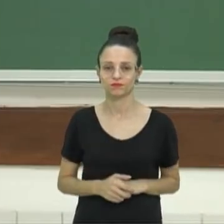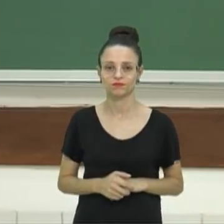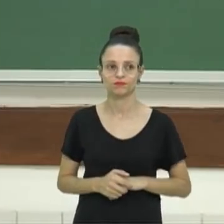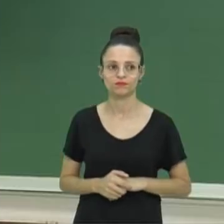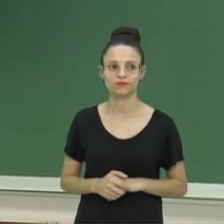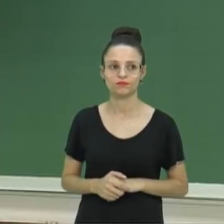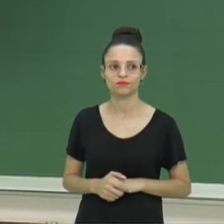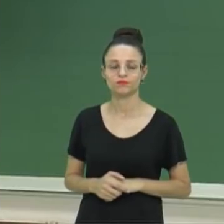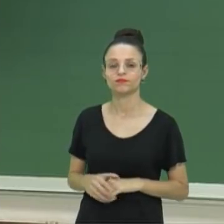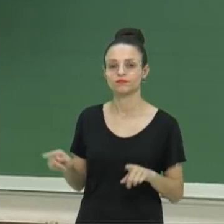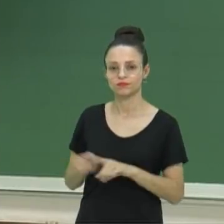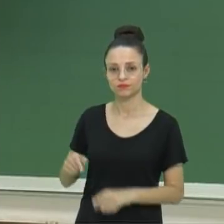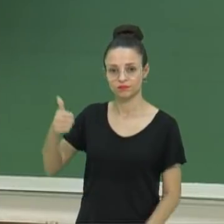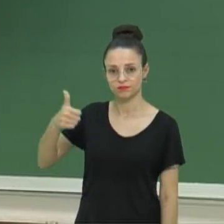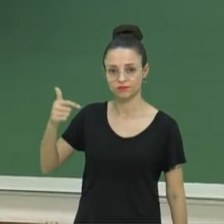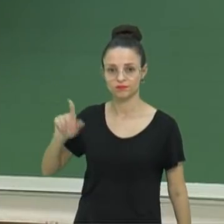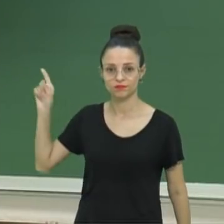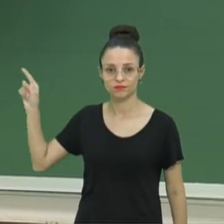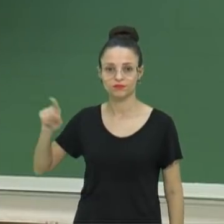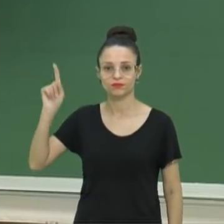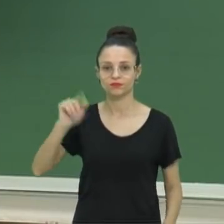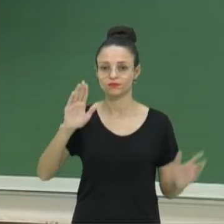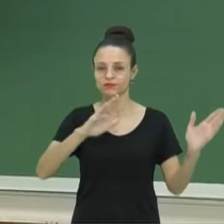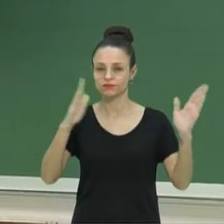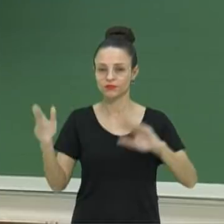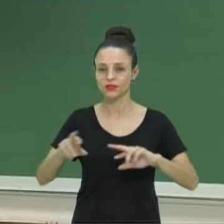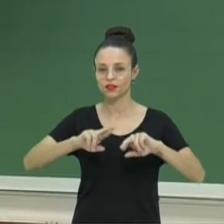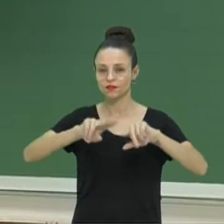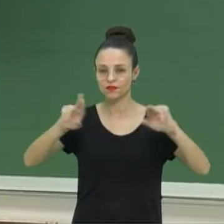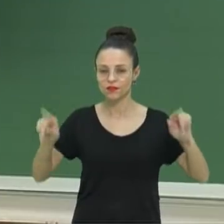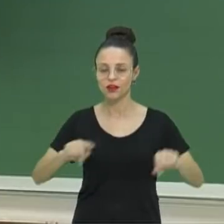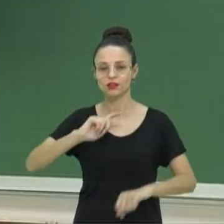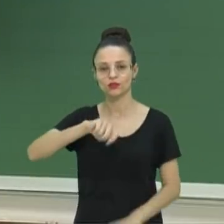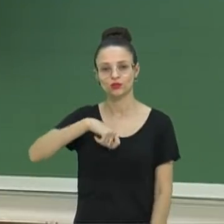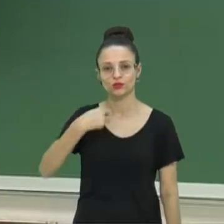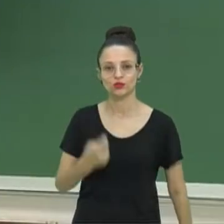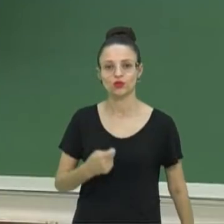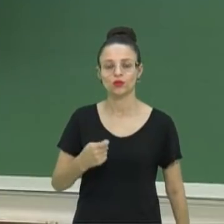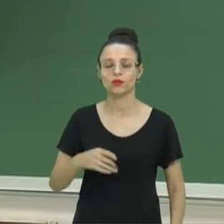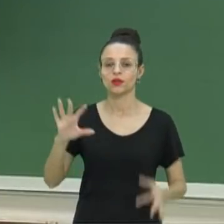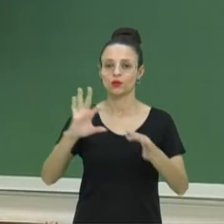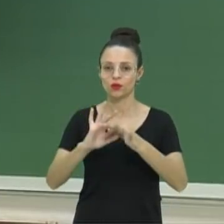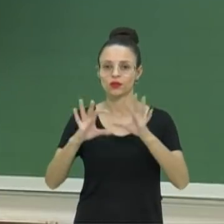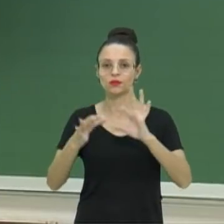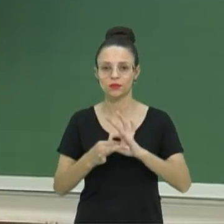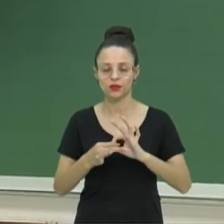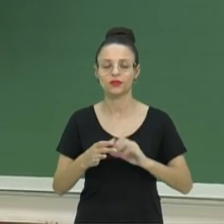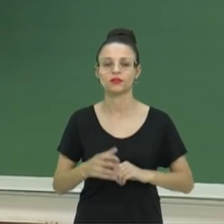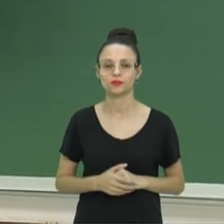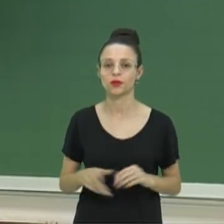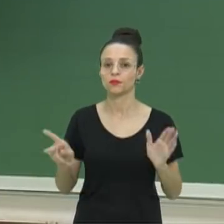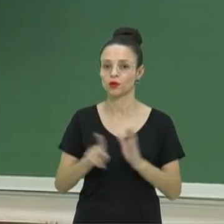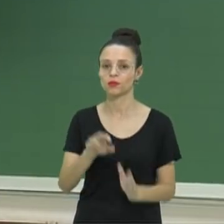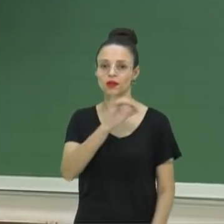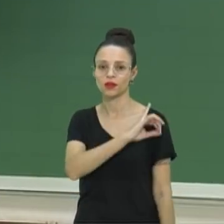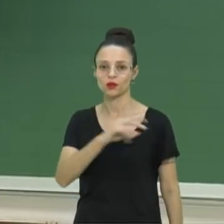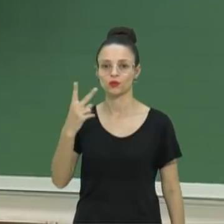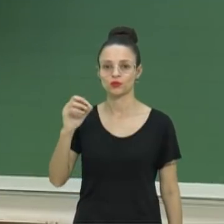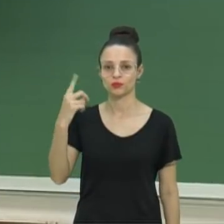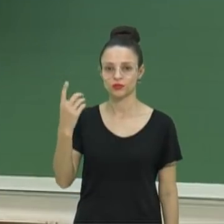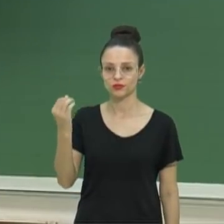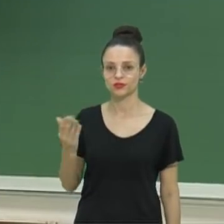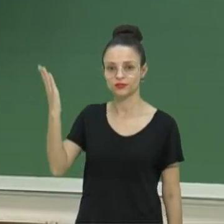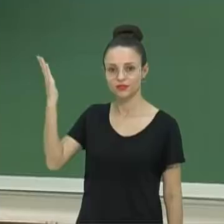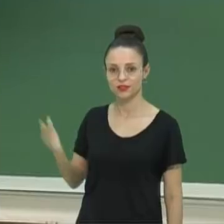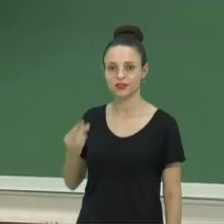é aquela série de reportagens que eu falei para vocês das Olimpíadas, né, que foi feito para Rio 2016. Então, os 3 vídeos